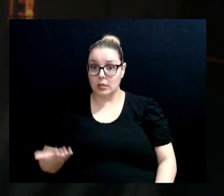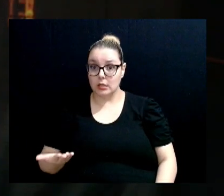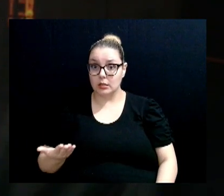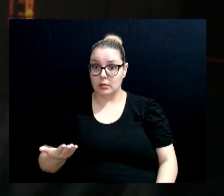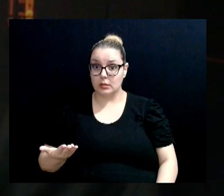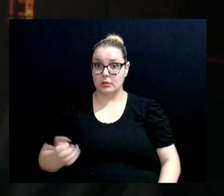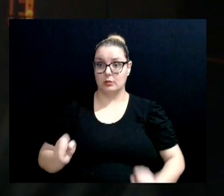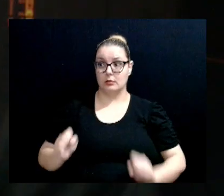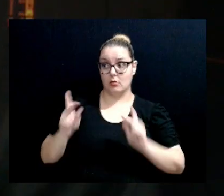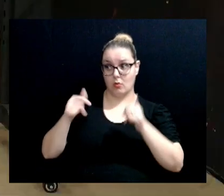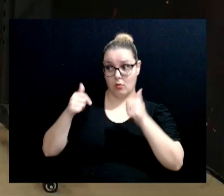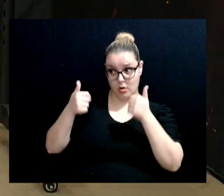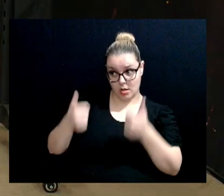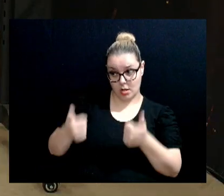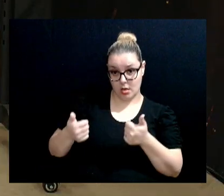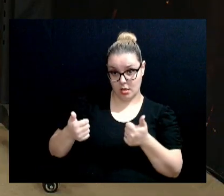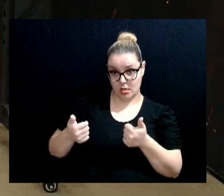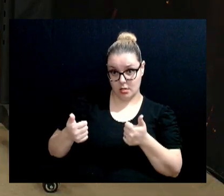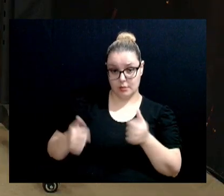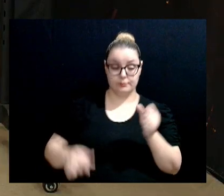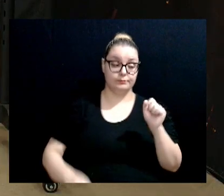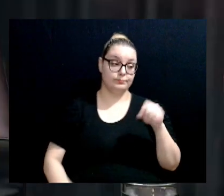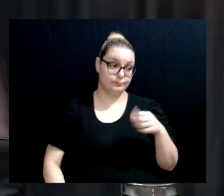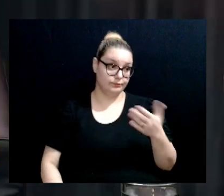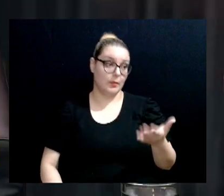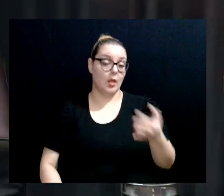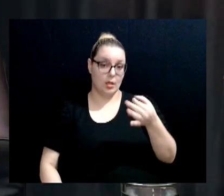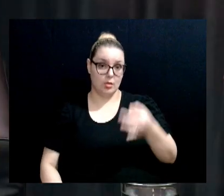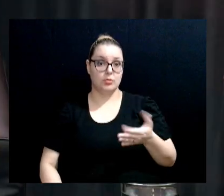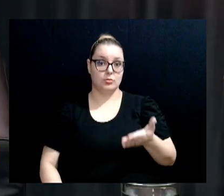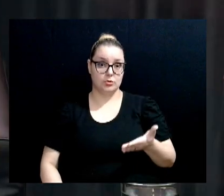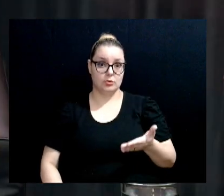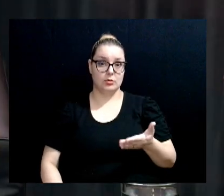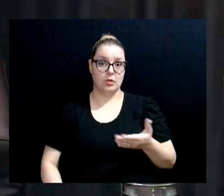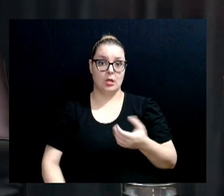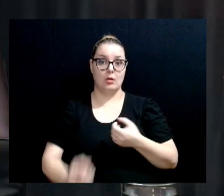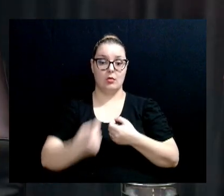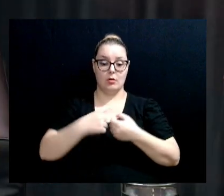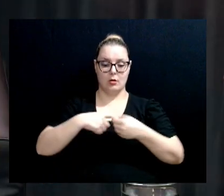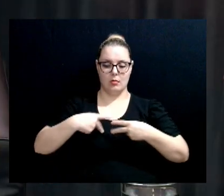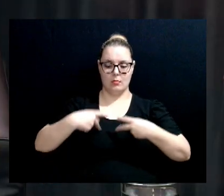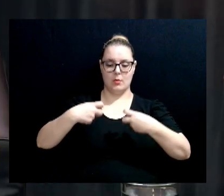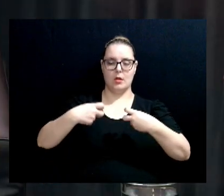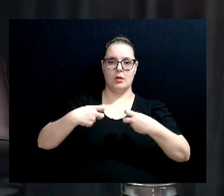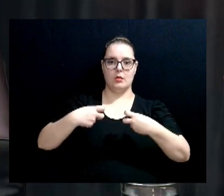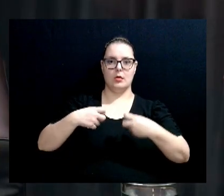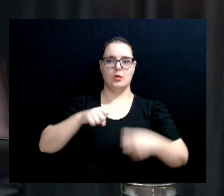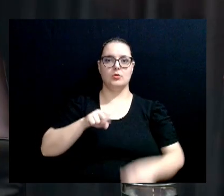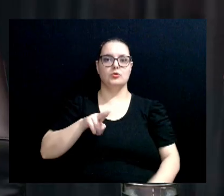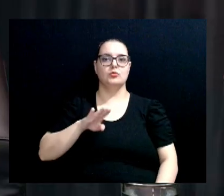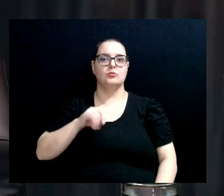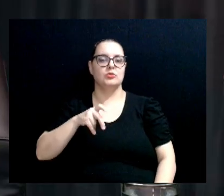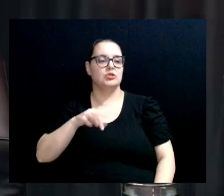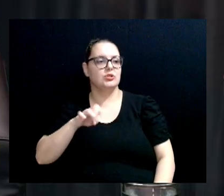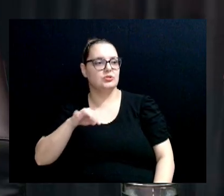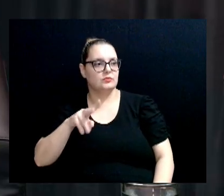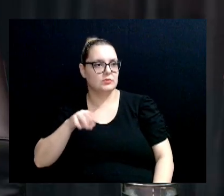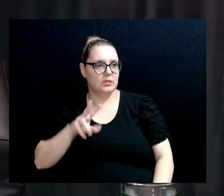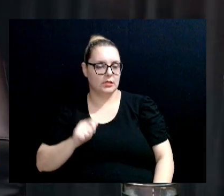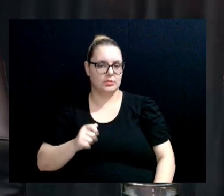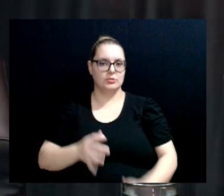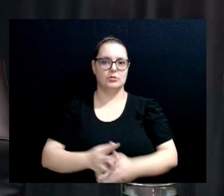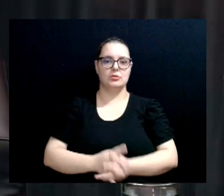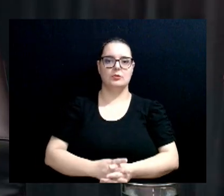bem? É justamente voltar para essa percepção da subjetividade, né? Perceber